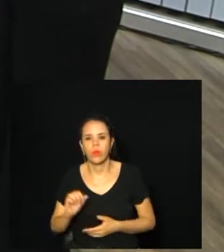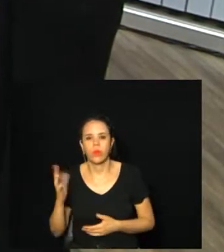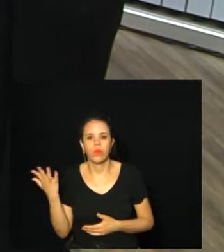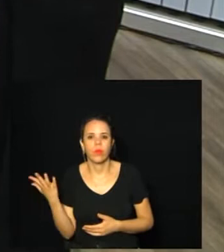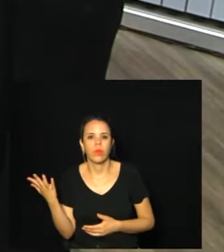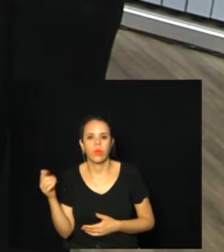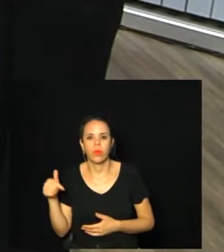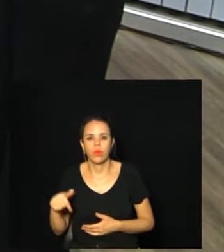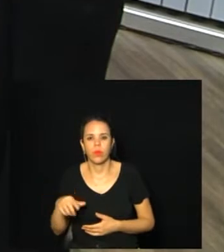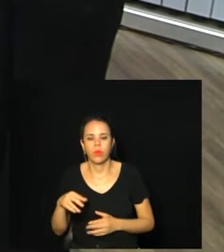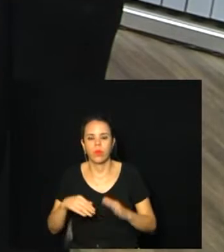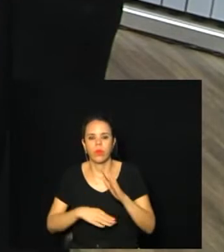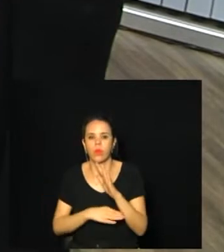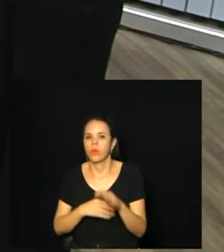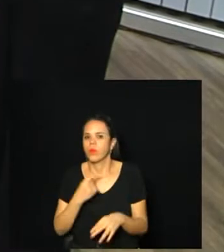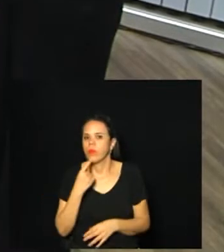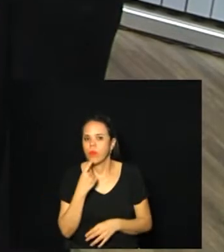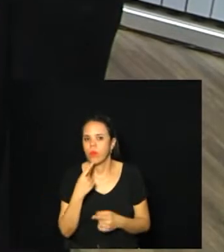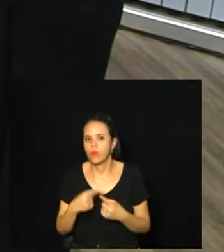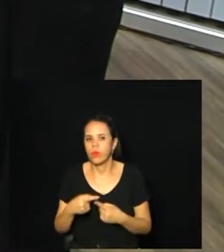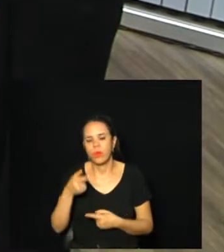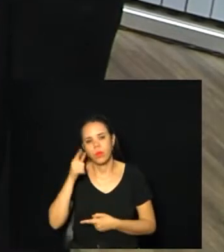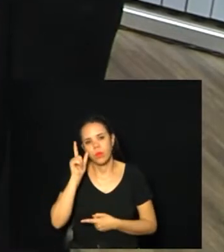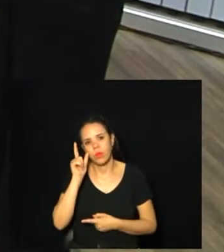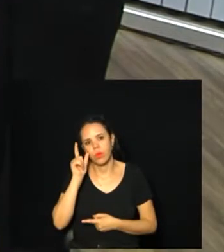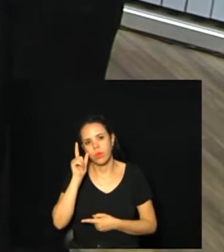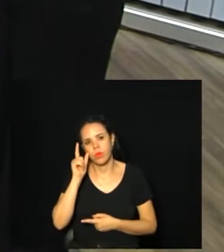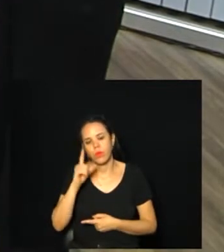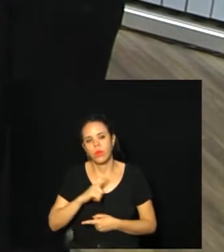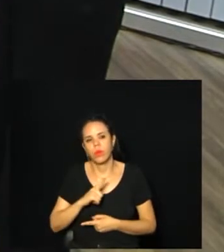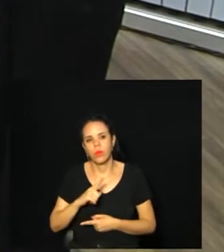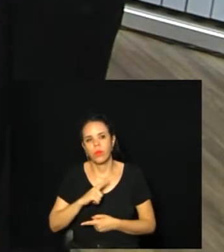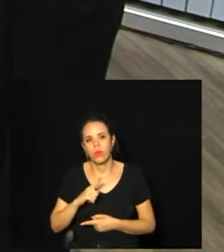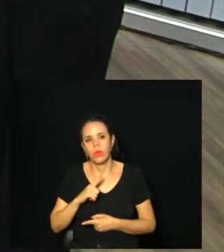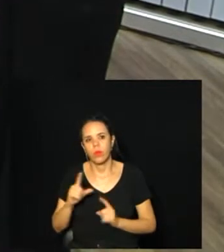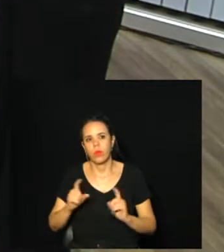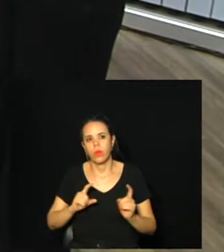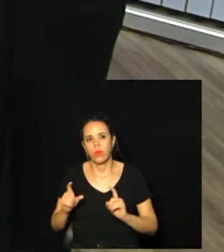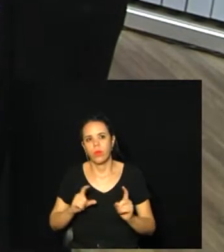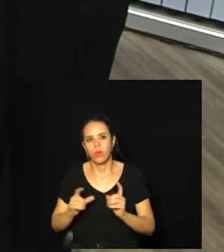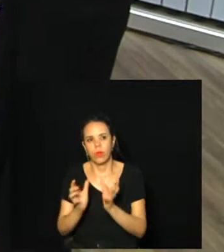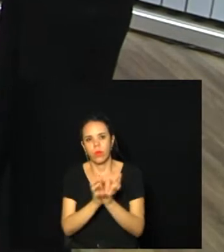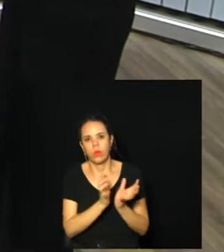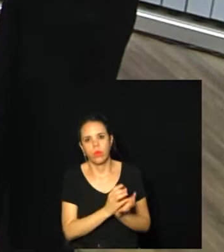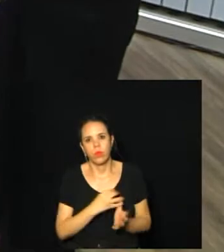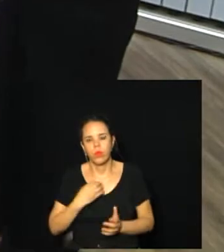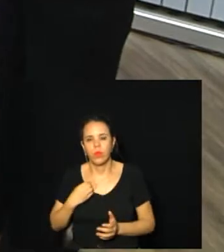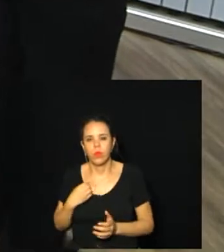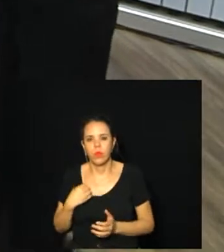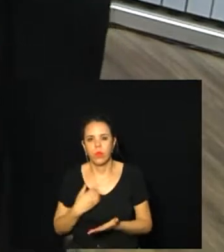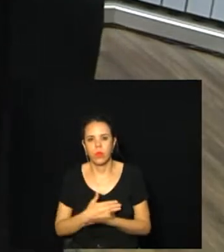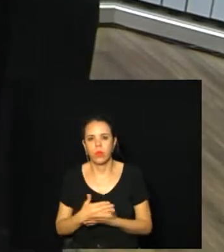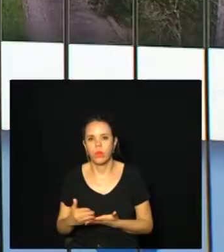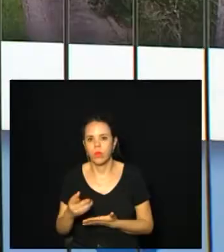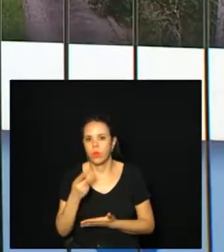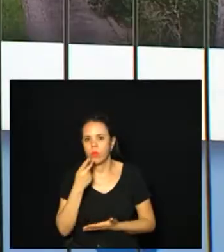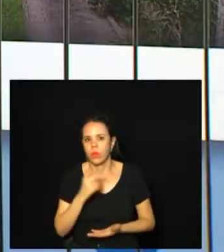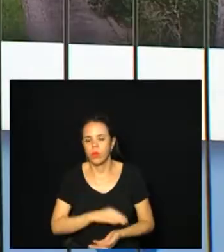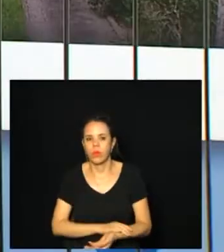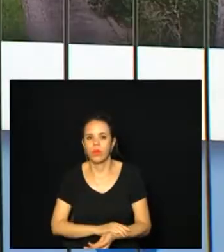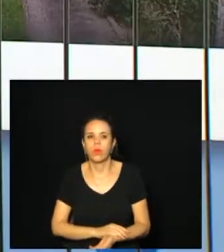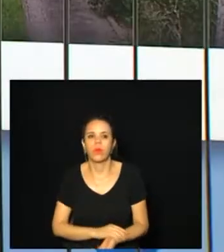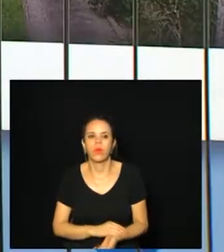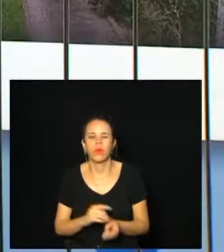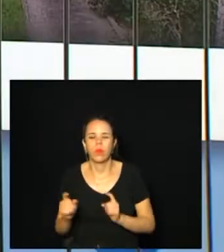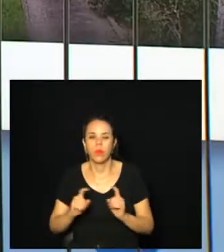acontece aqui na Câmara de Campinas, porque ontem nós tivemos reuniões de comissões. A gente começa falando sobre